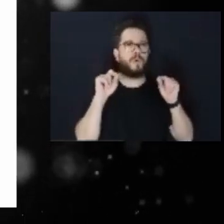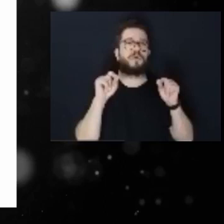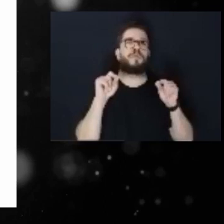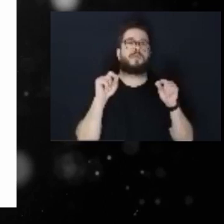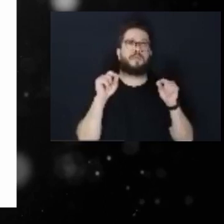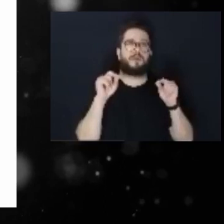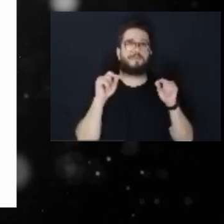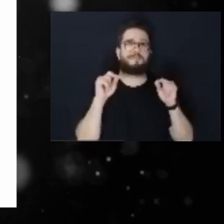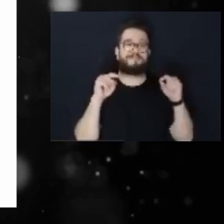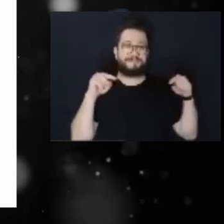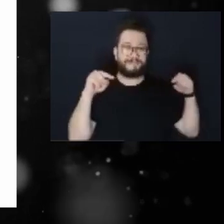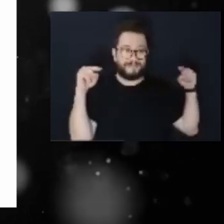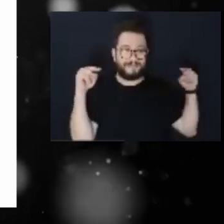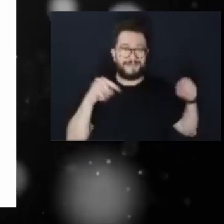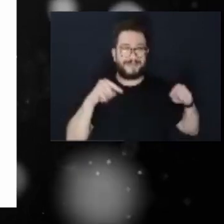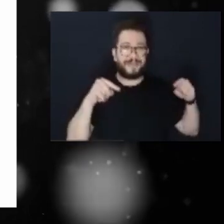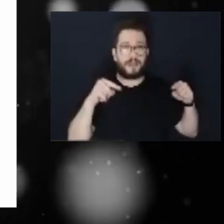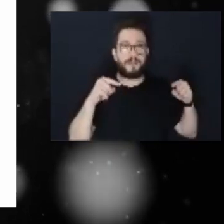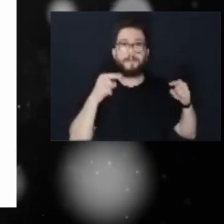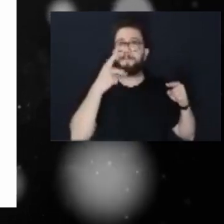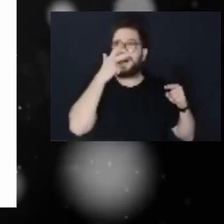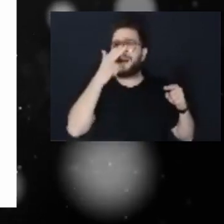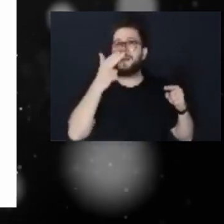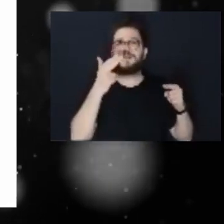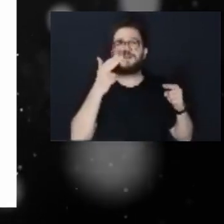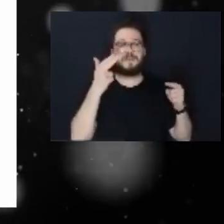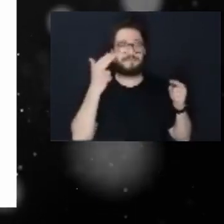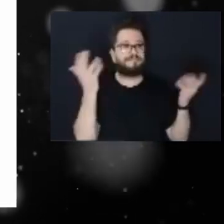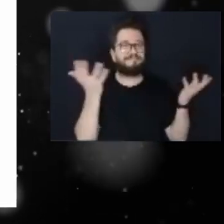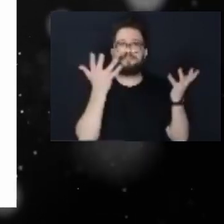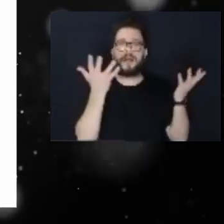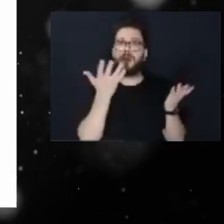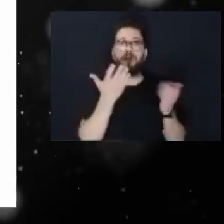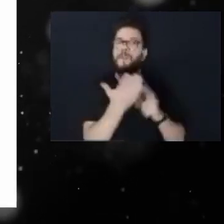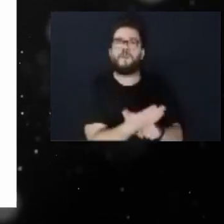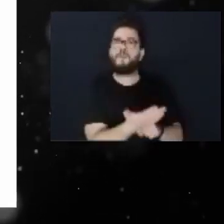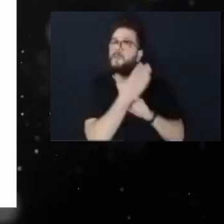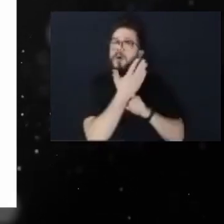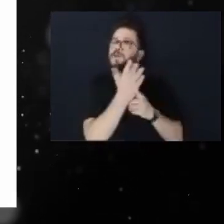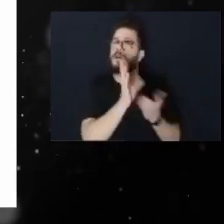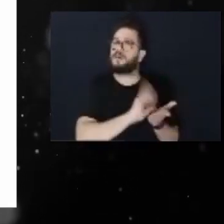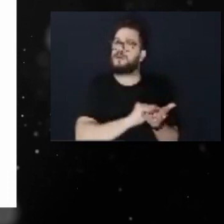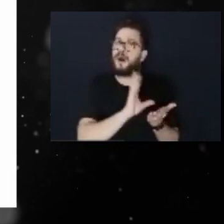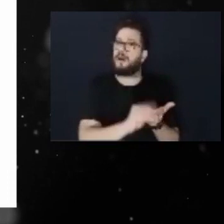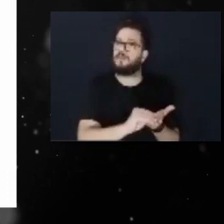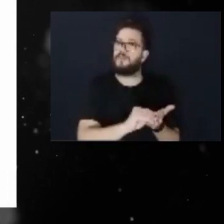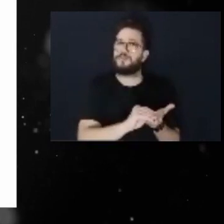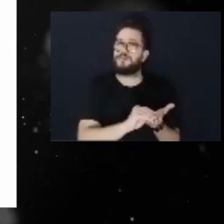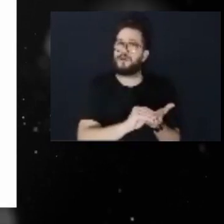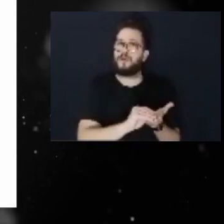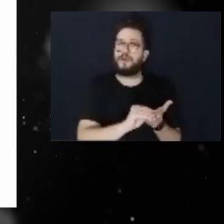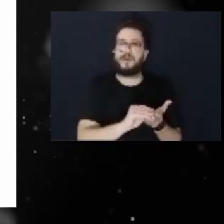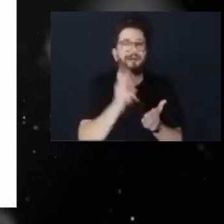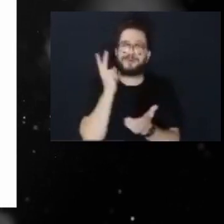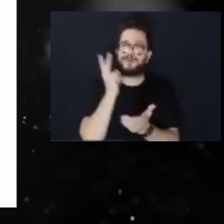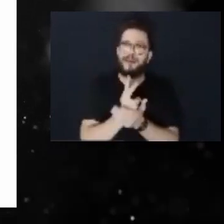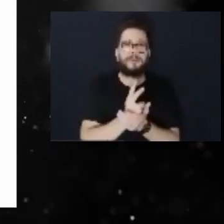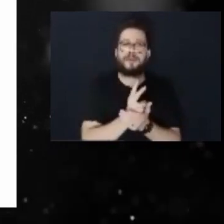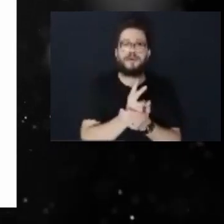uma ausência de transparência dos dados públicos, né? Os dados são colocados em semanas epidemiológicas.